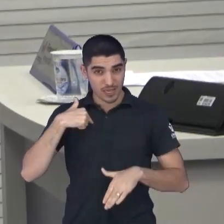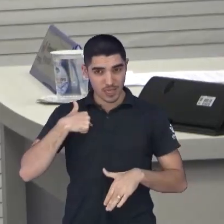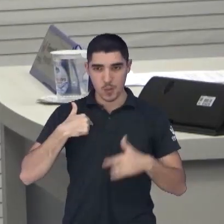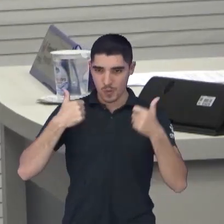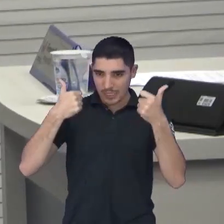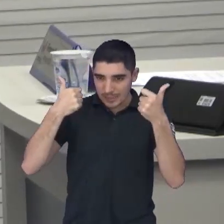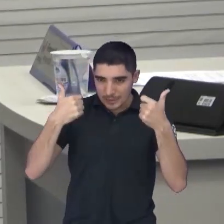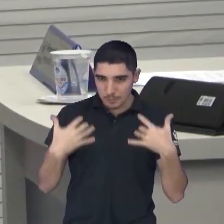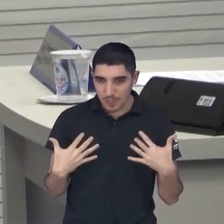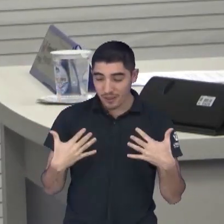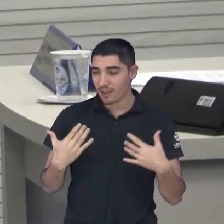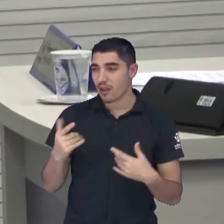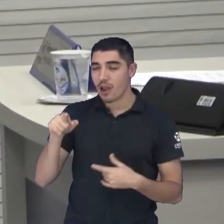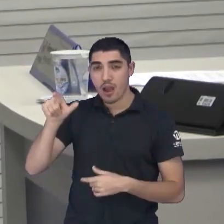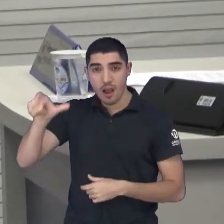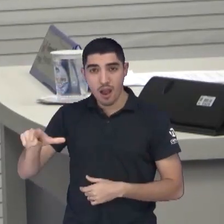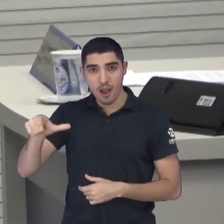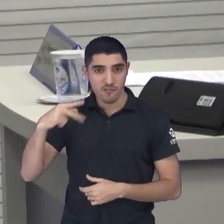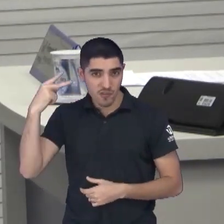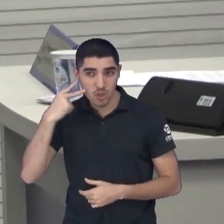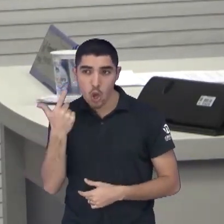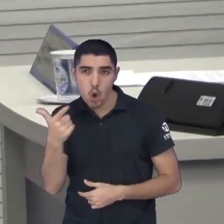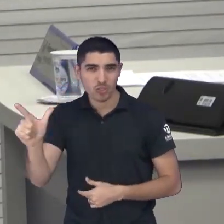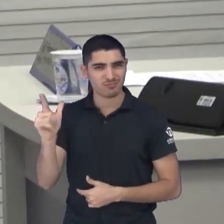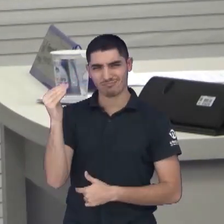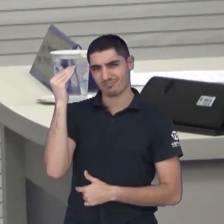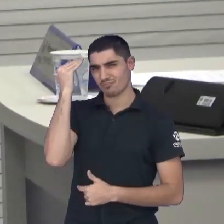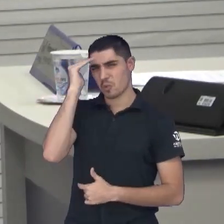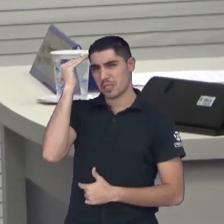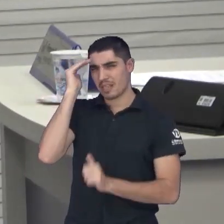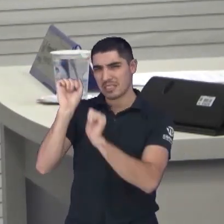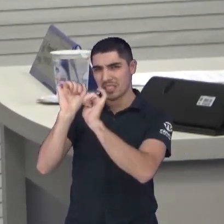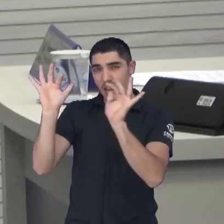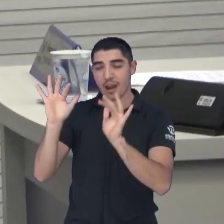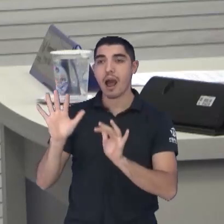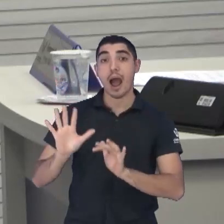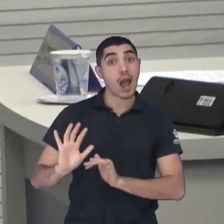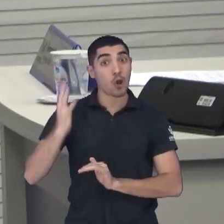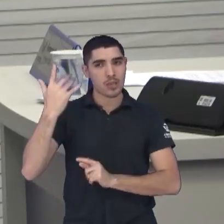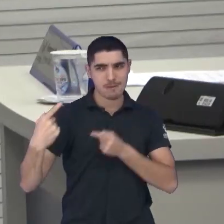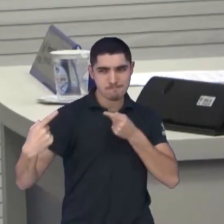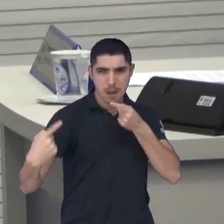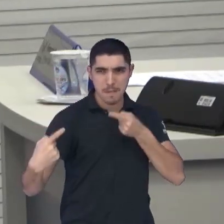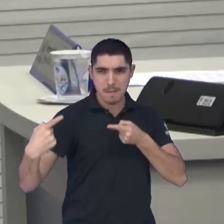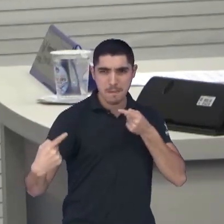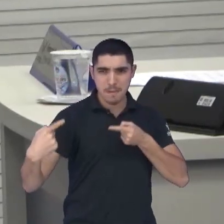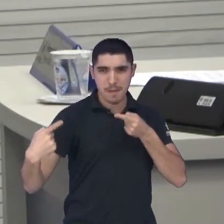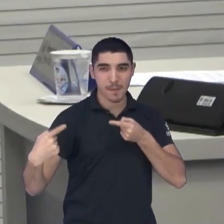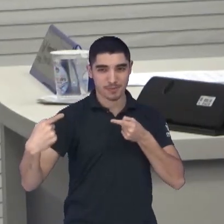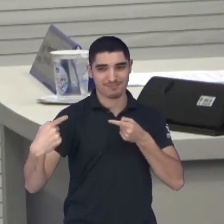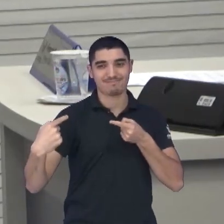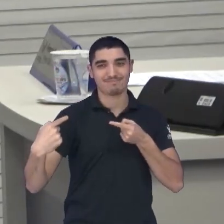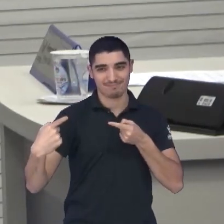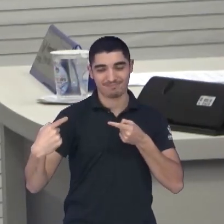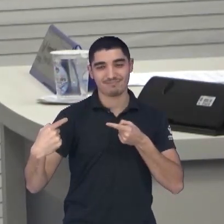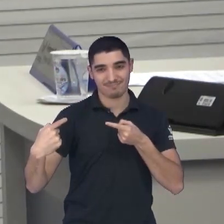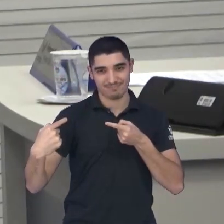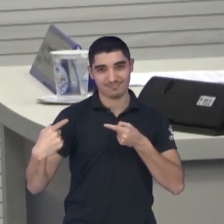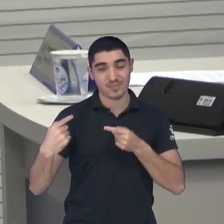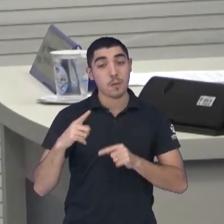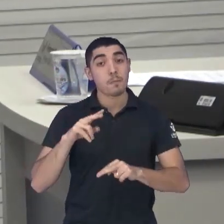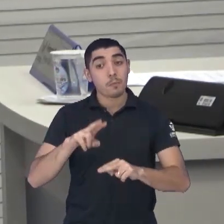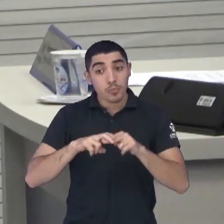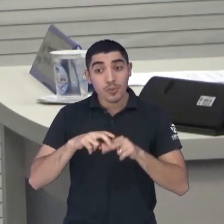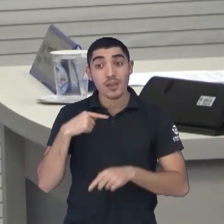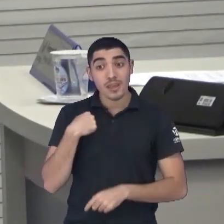alguns colegas que não percebem que, por vezes, alguns embates que nós temos aqui, inclusive comigo, é porque eu estou